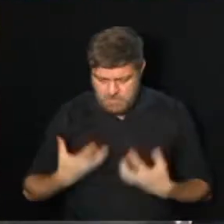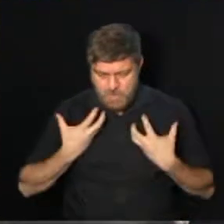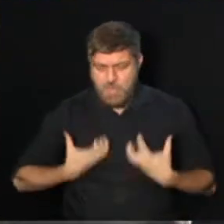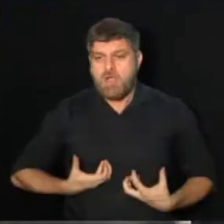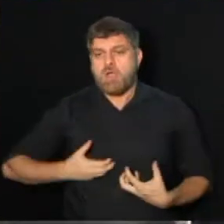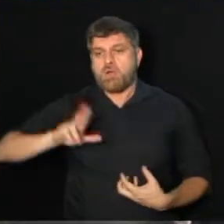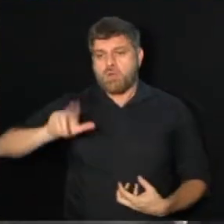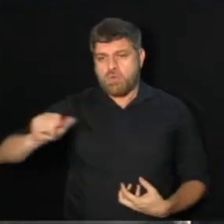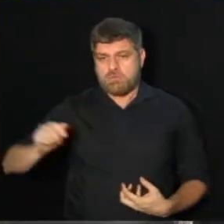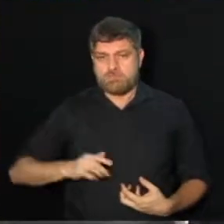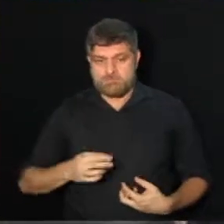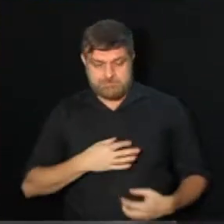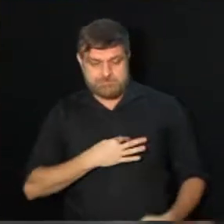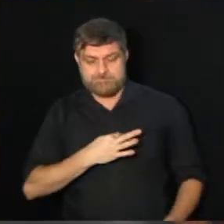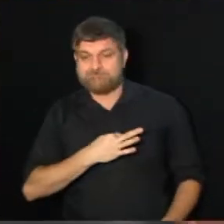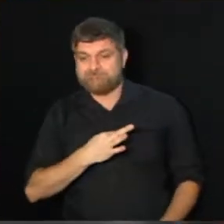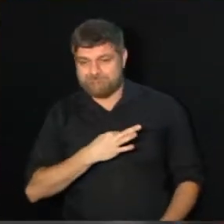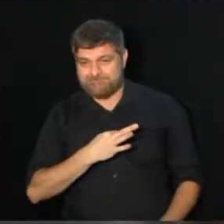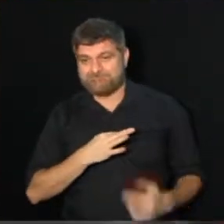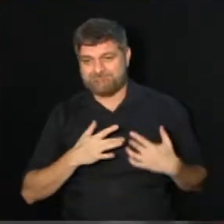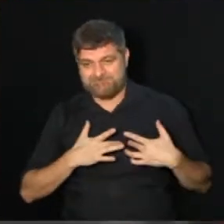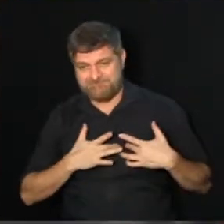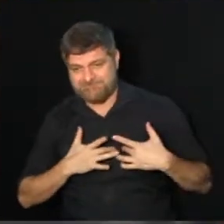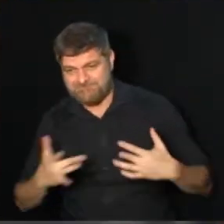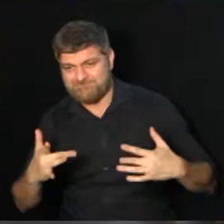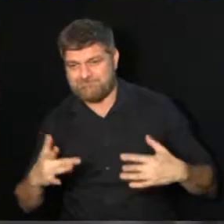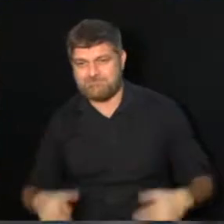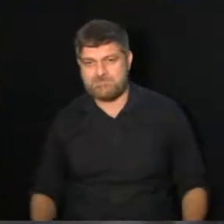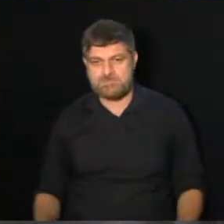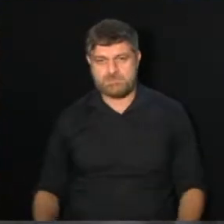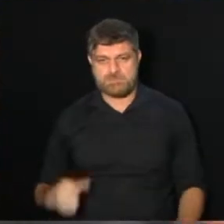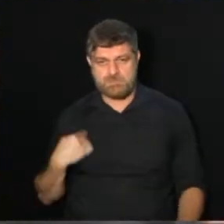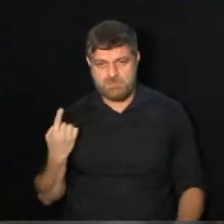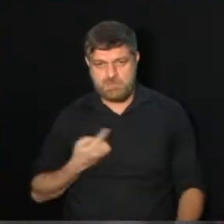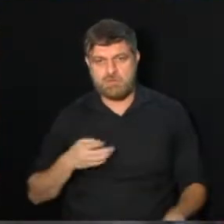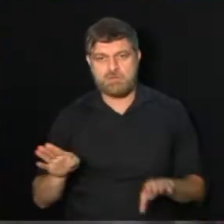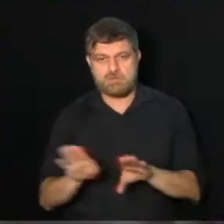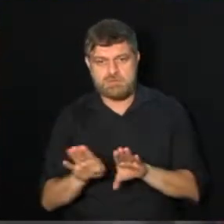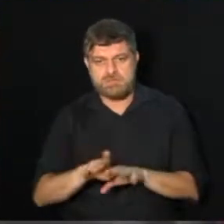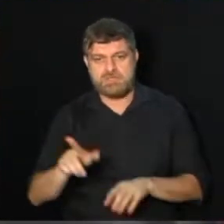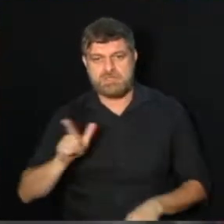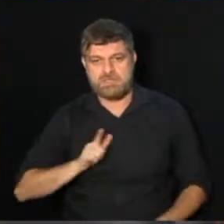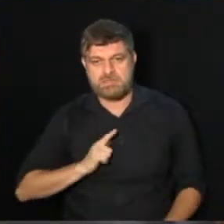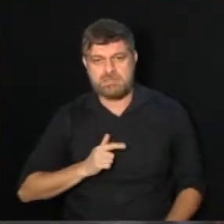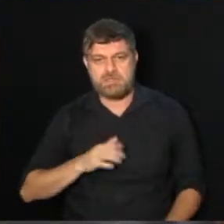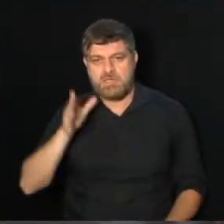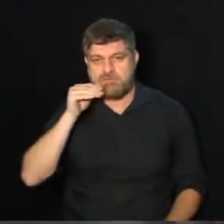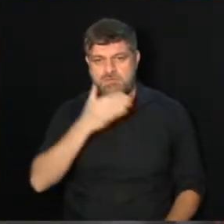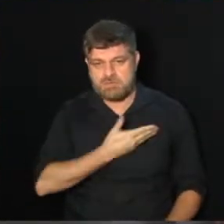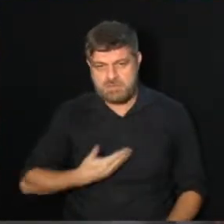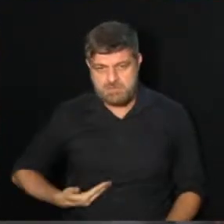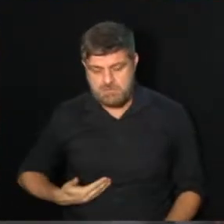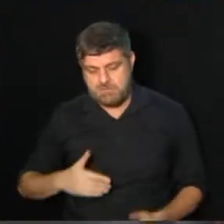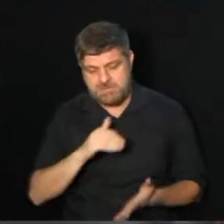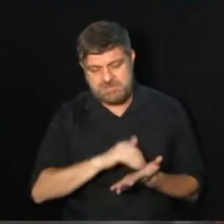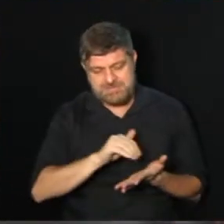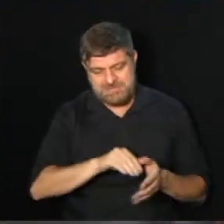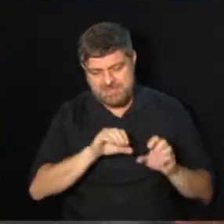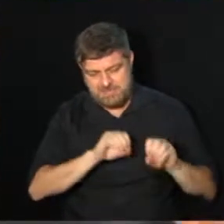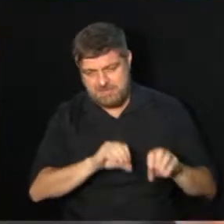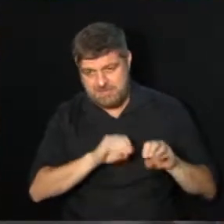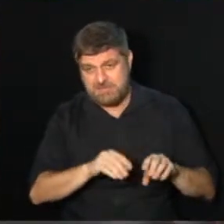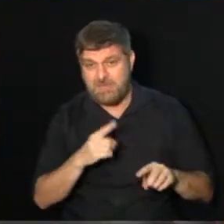num voluntariado, e que vocês contem também com o voluntariado dos servidores públicos da Secretaria de Educação,